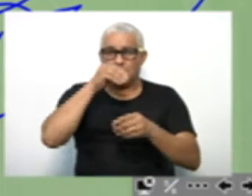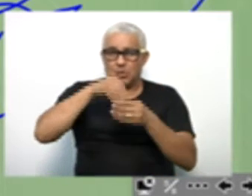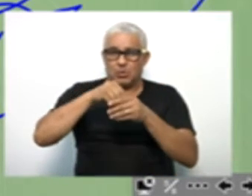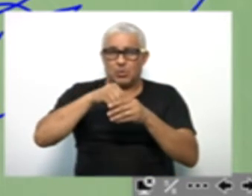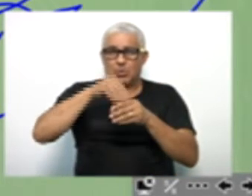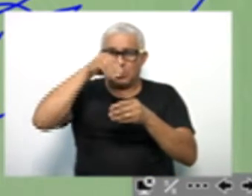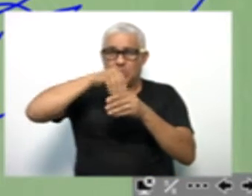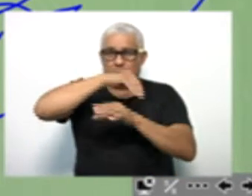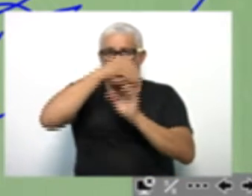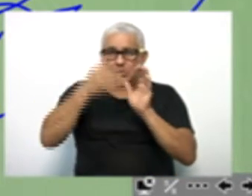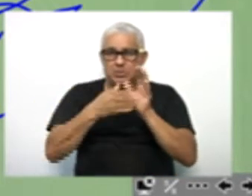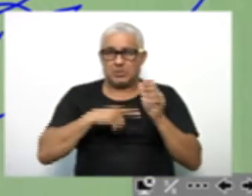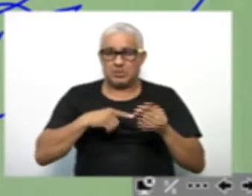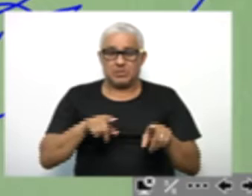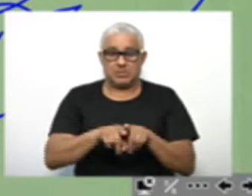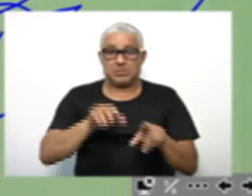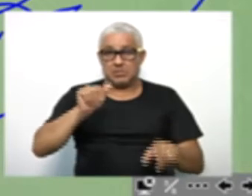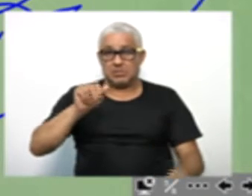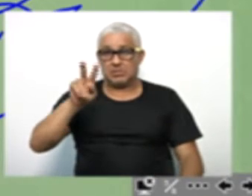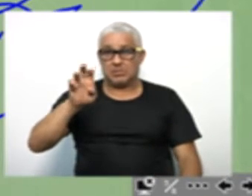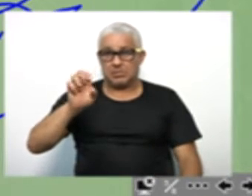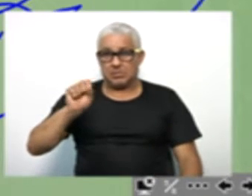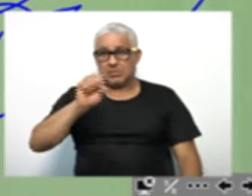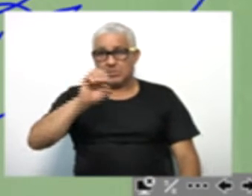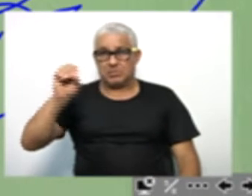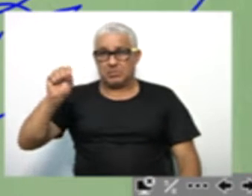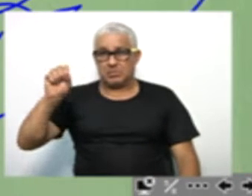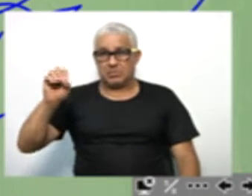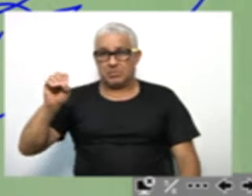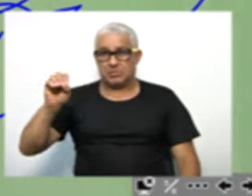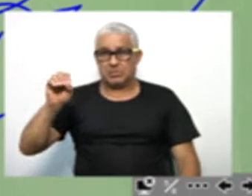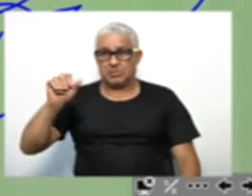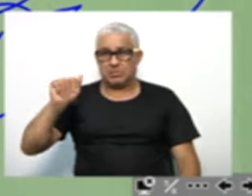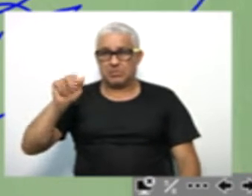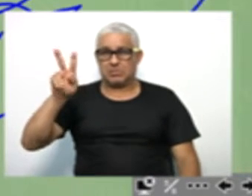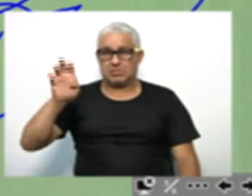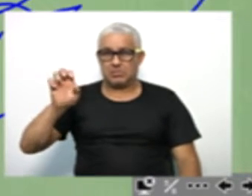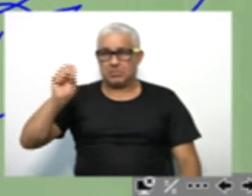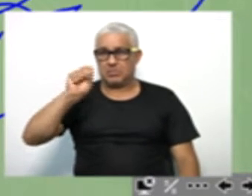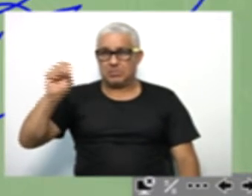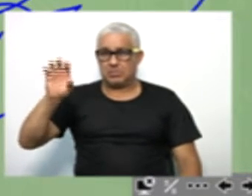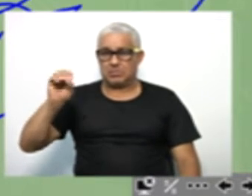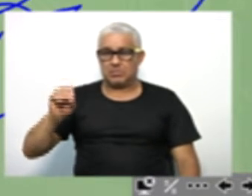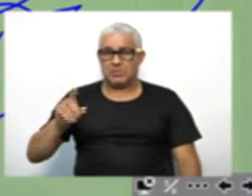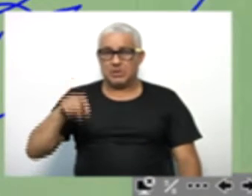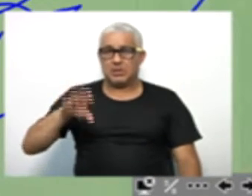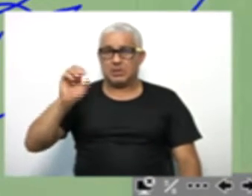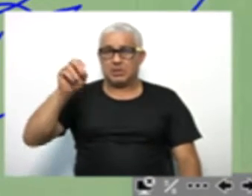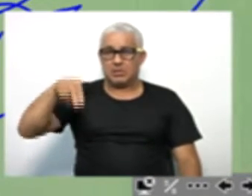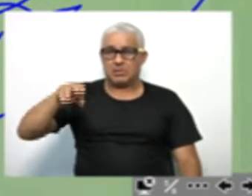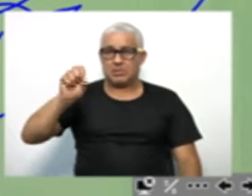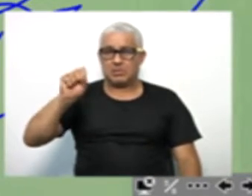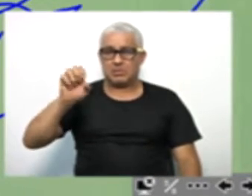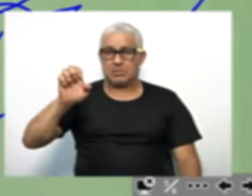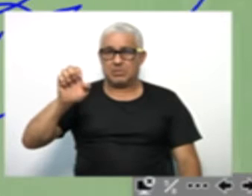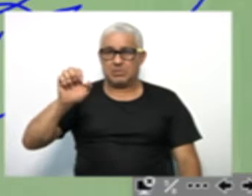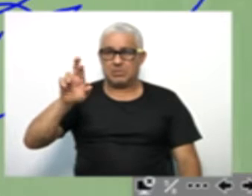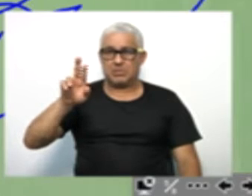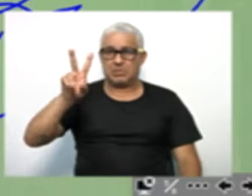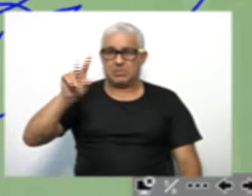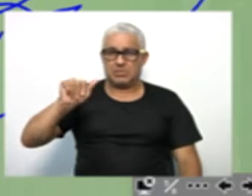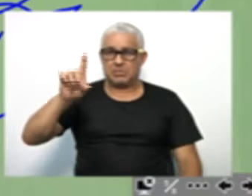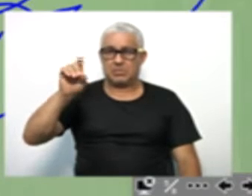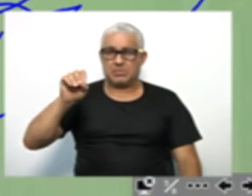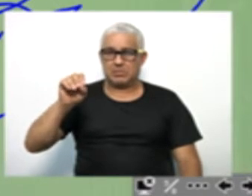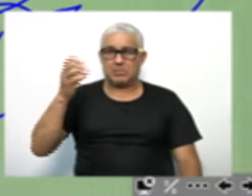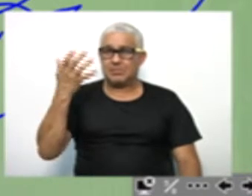E quando ele é avesso ao risco, ele é conservador. Ele não quer passar por nenhuma situação e nenhum